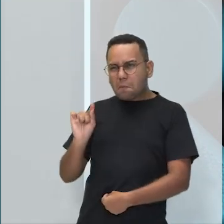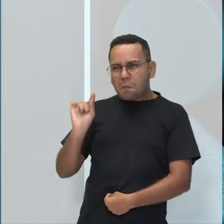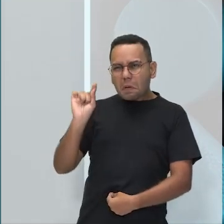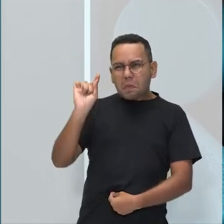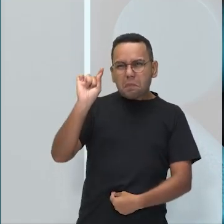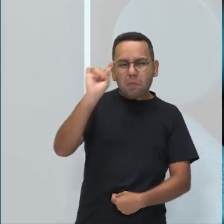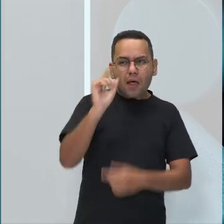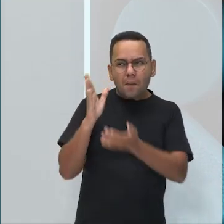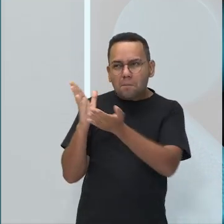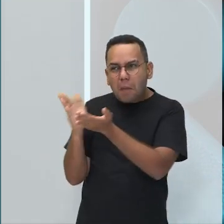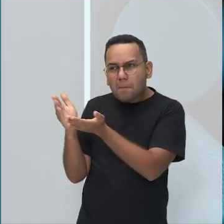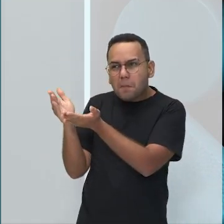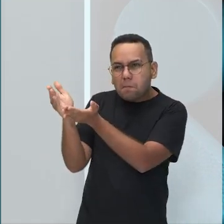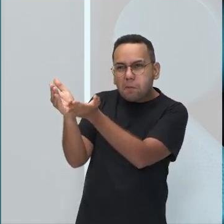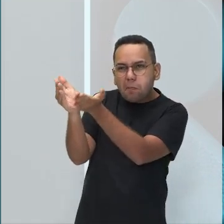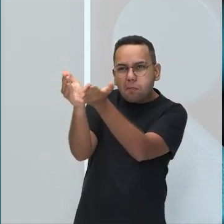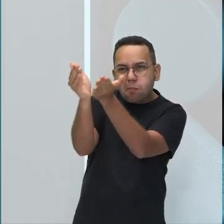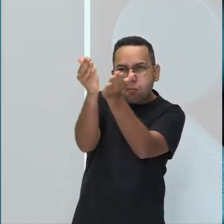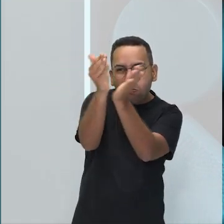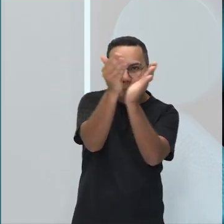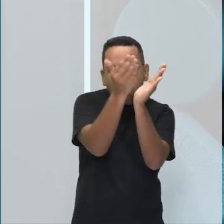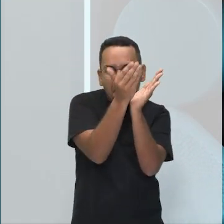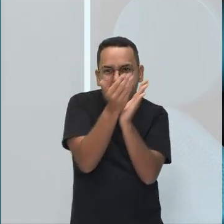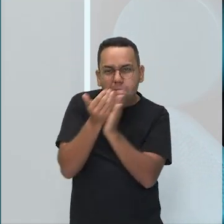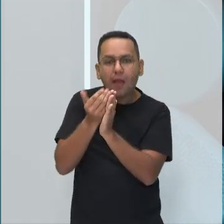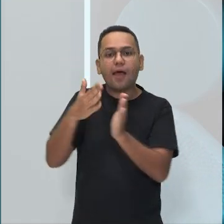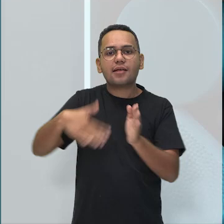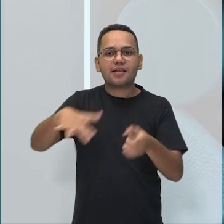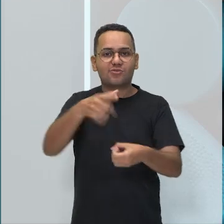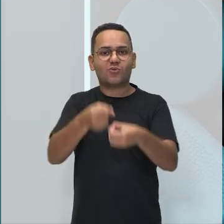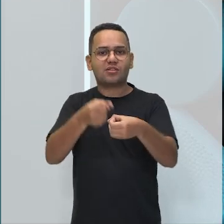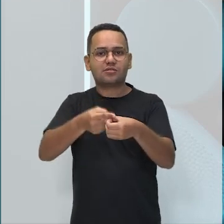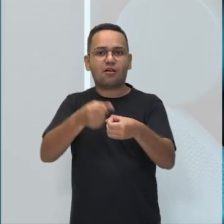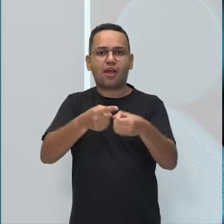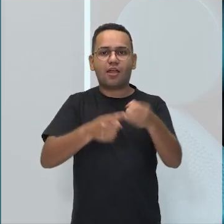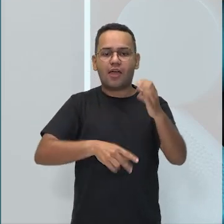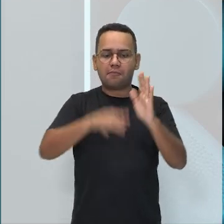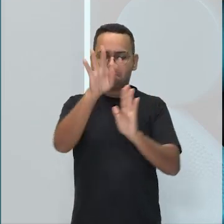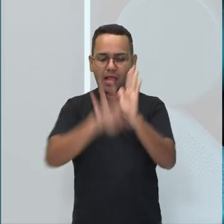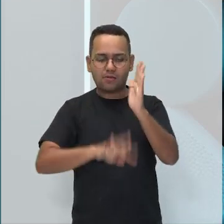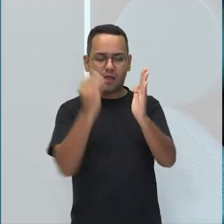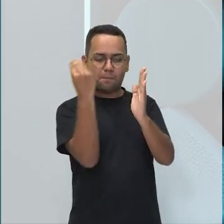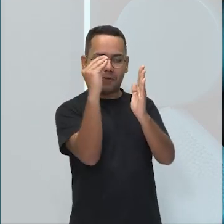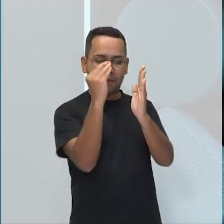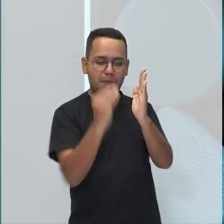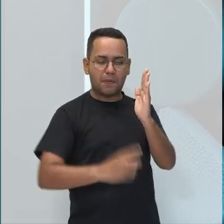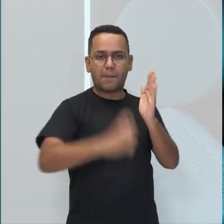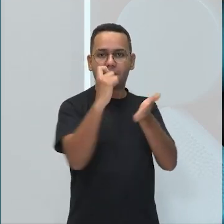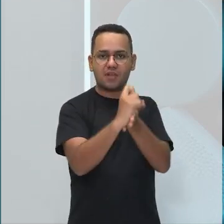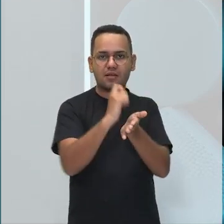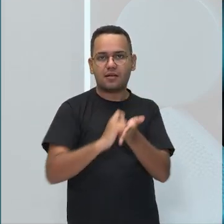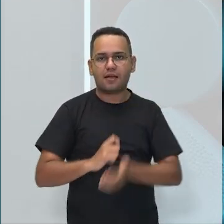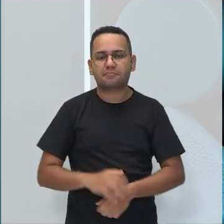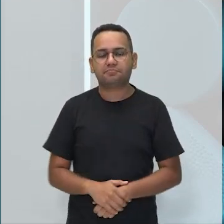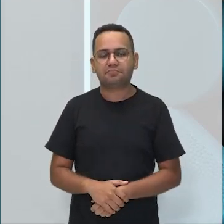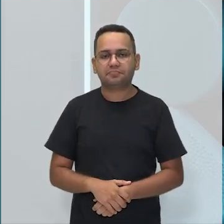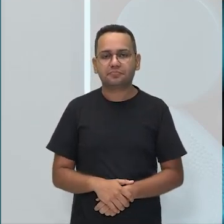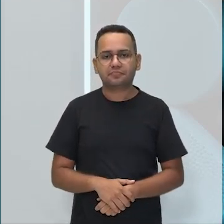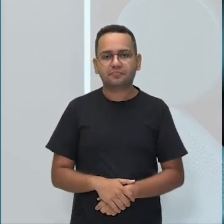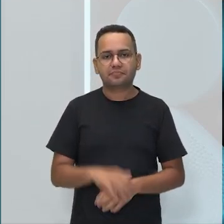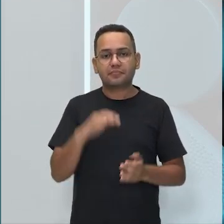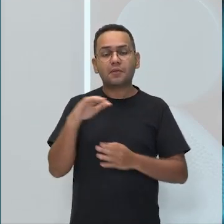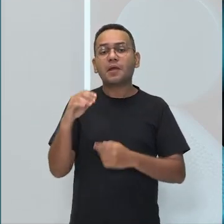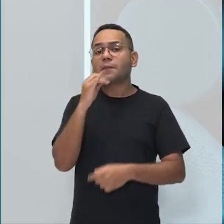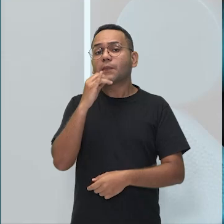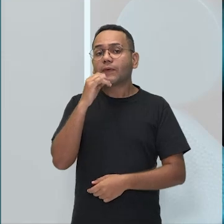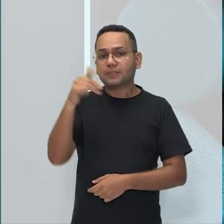seja, daquele povo que vive no interior. E aí nós vamos ter, principalmente no Nordeste, ali, o retrato da